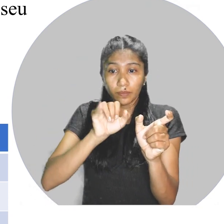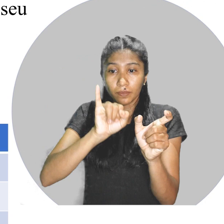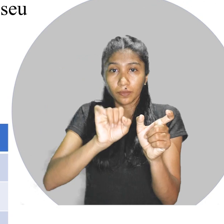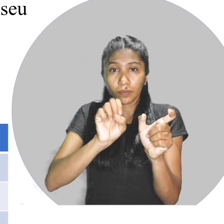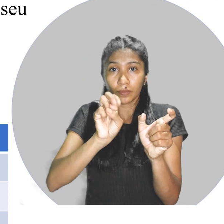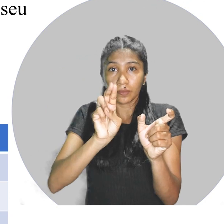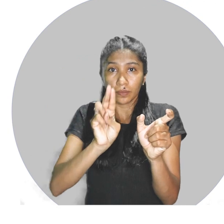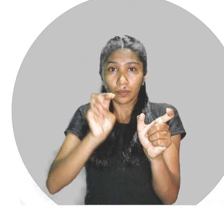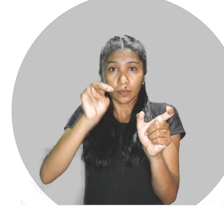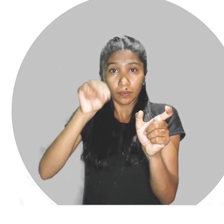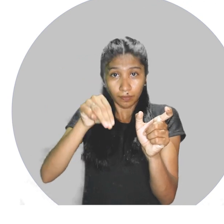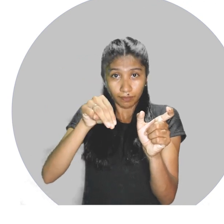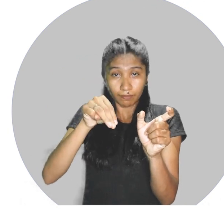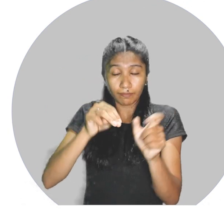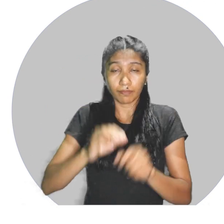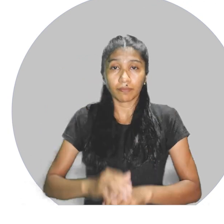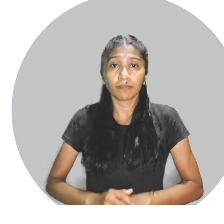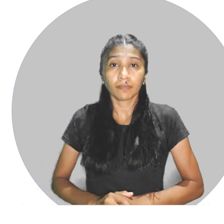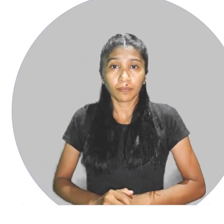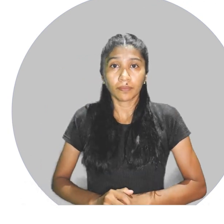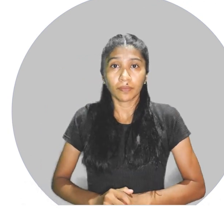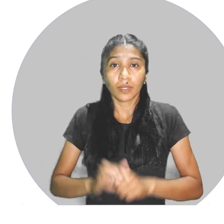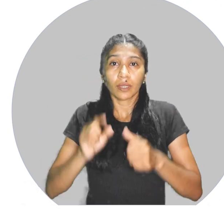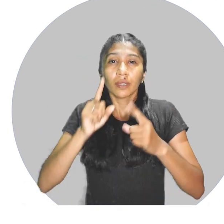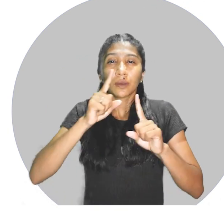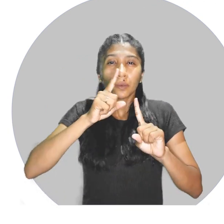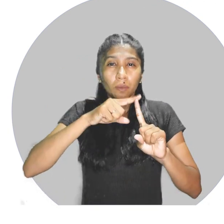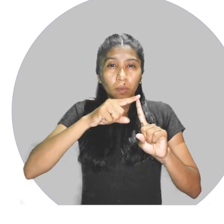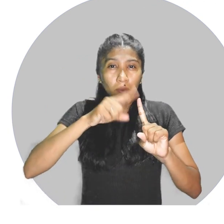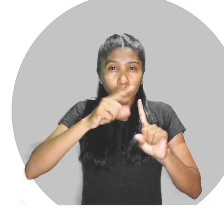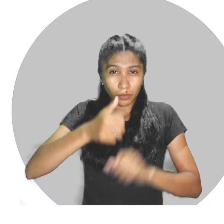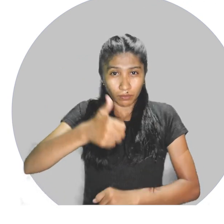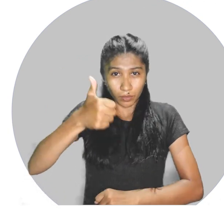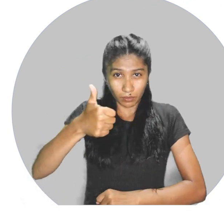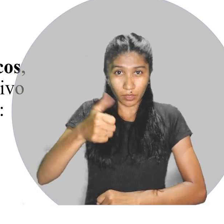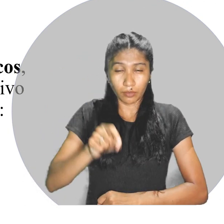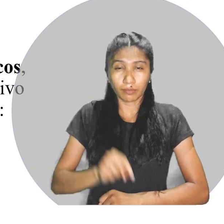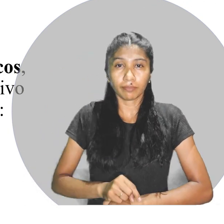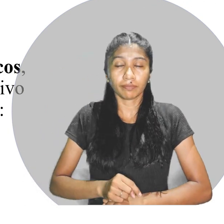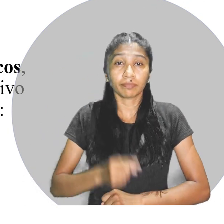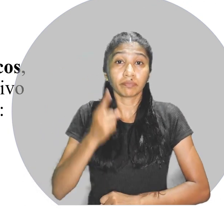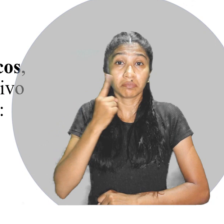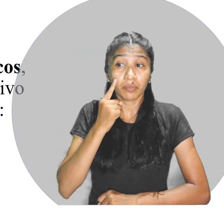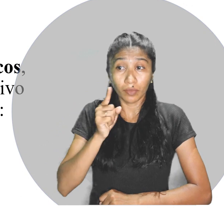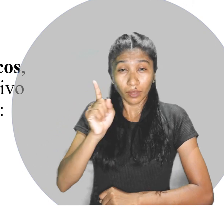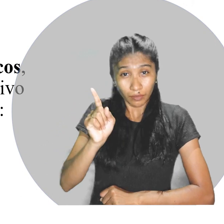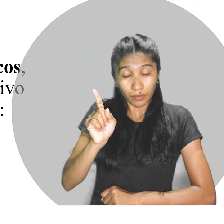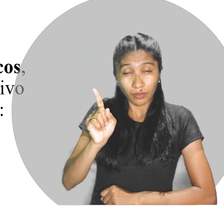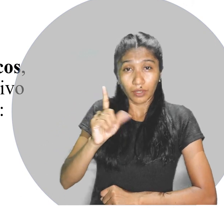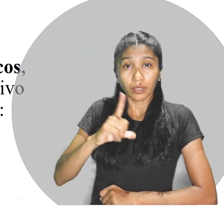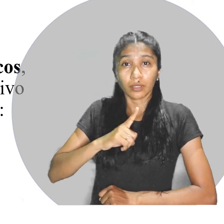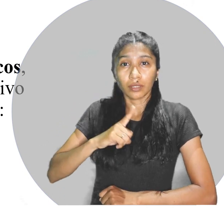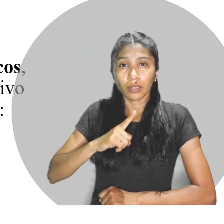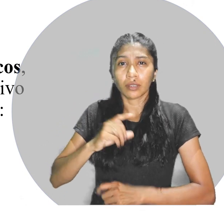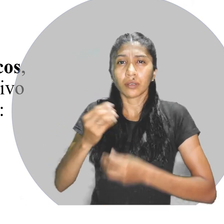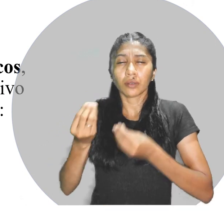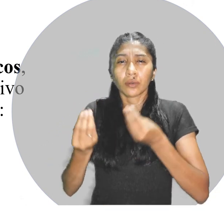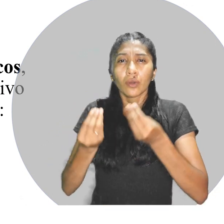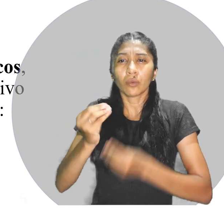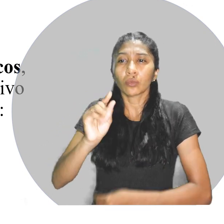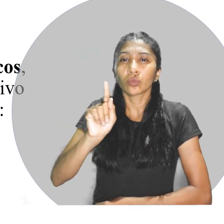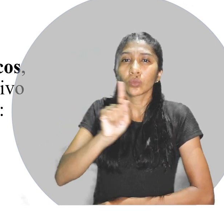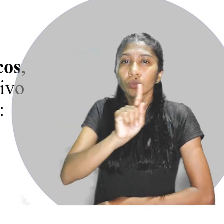ium. Vamos ao primeiro tipo, os temas em consoante. Os temas em consoantes são